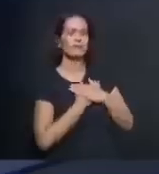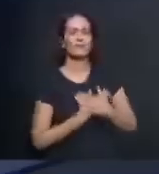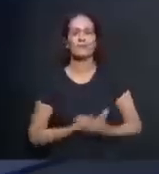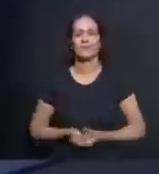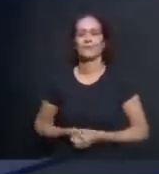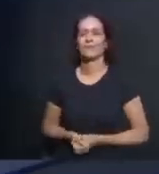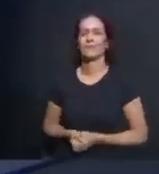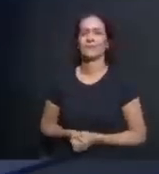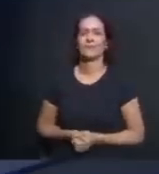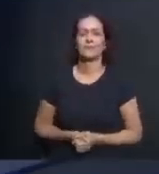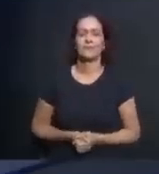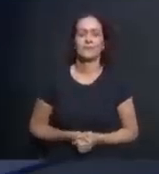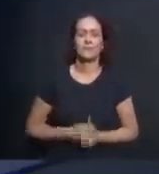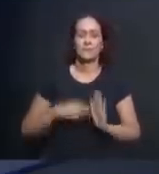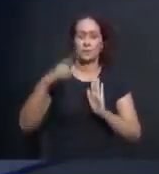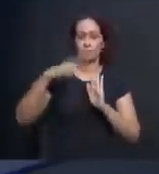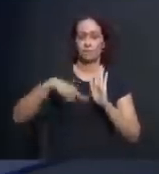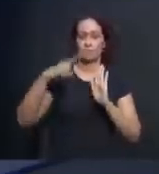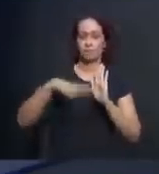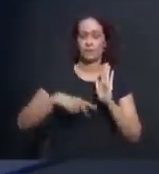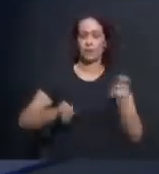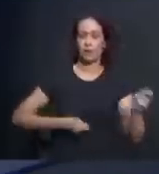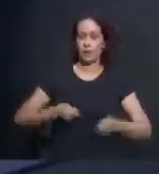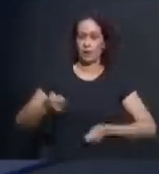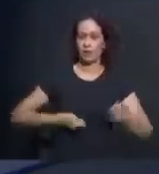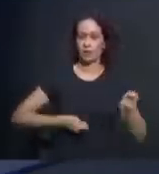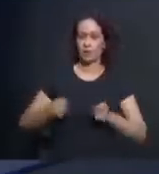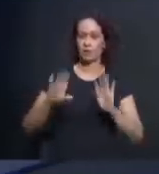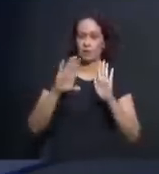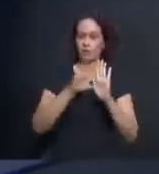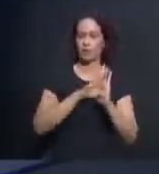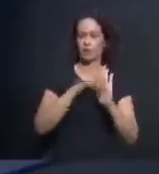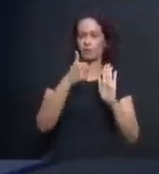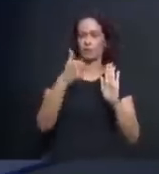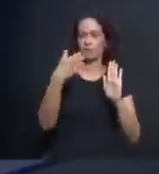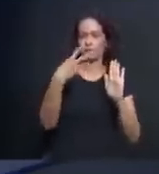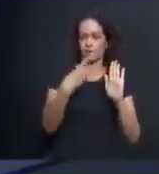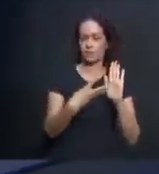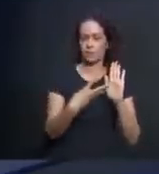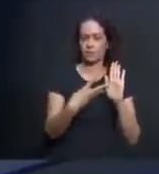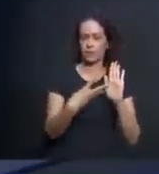O primeiro verso, Atos capítulo 13,